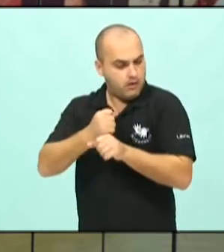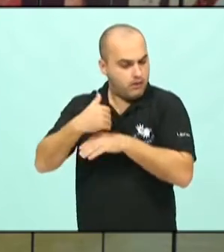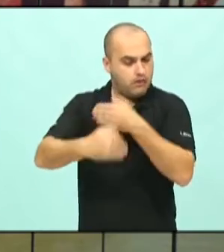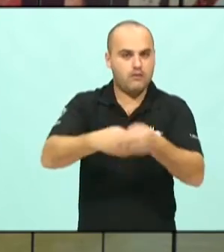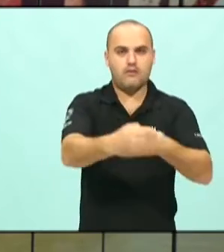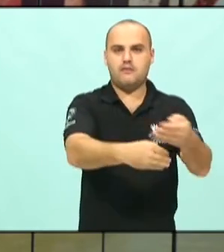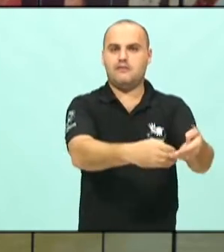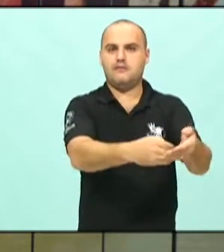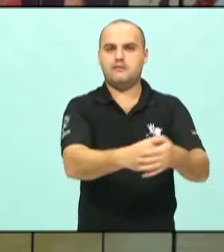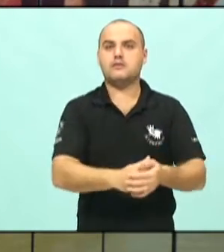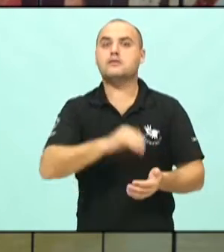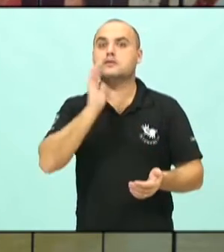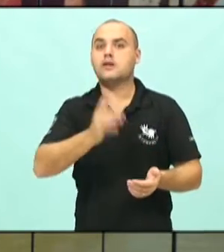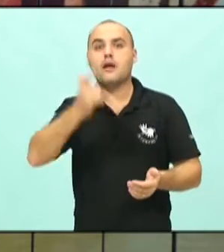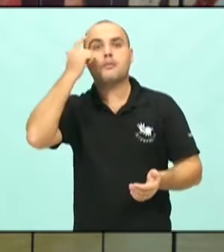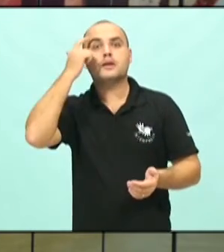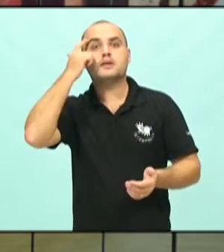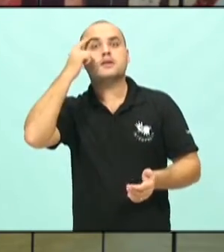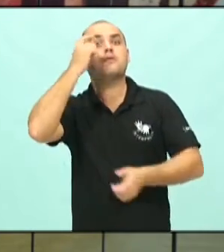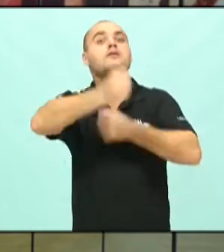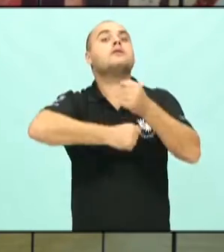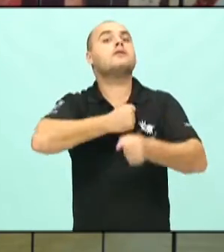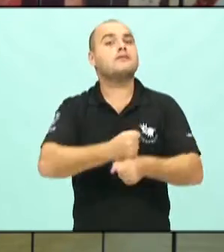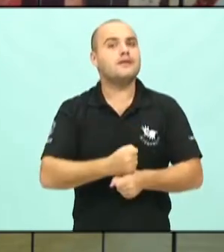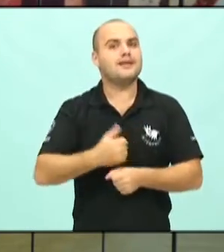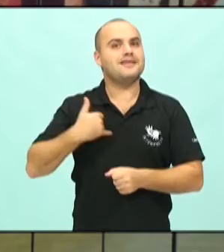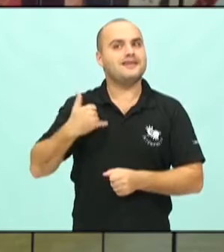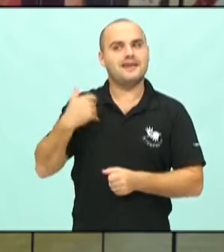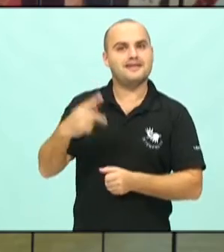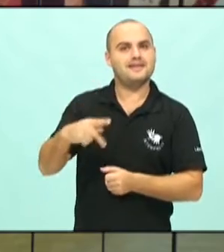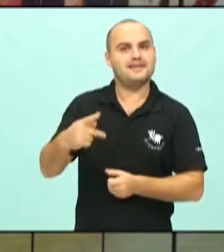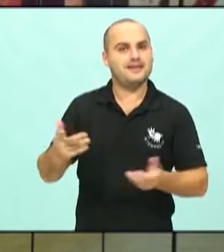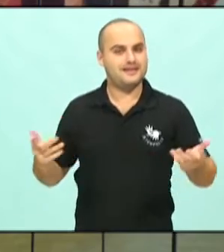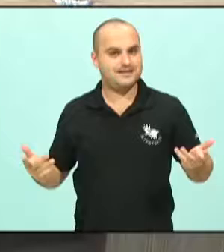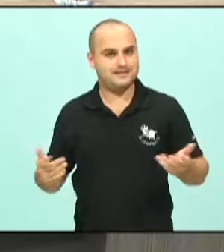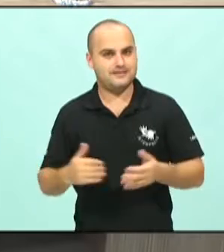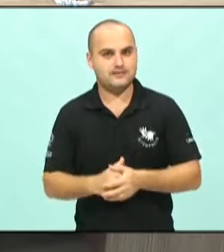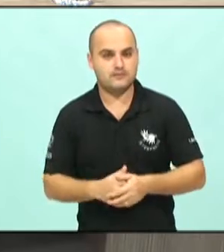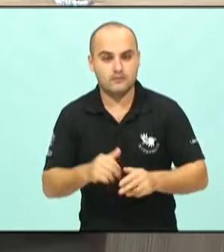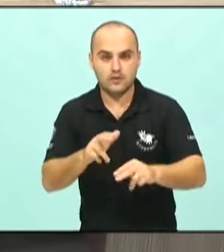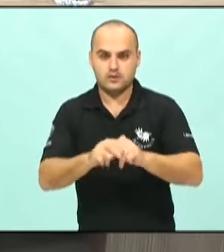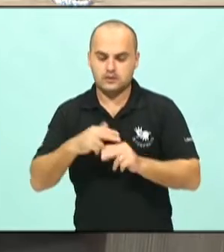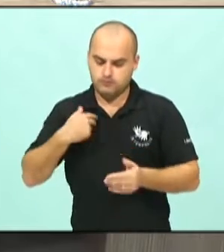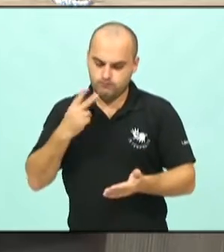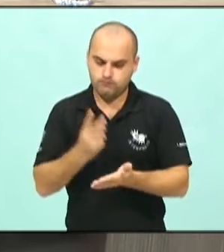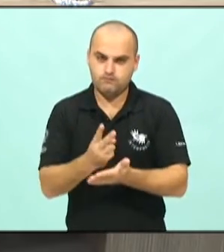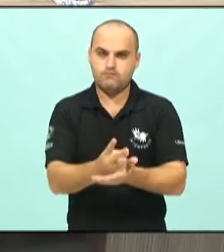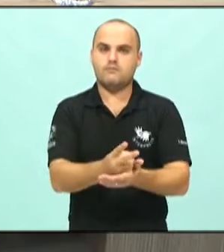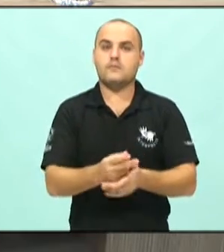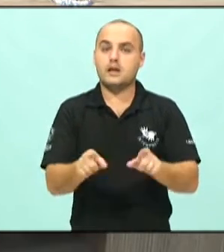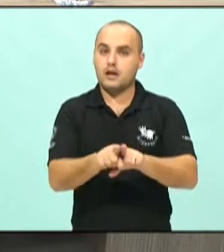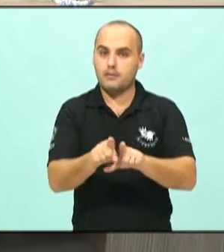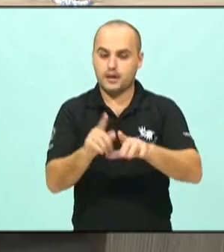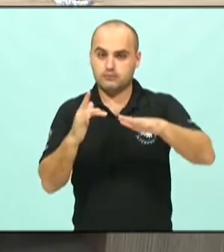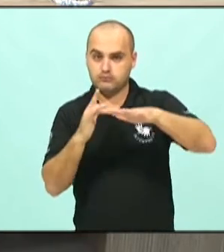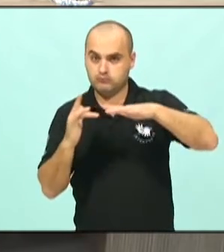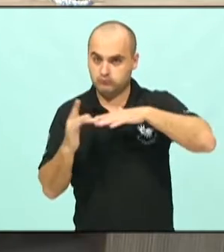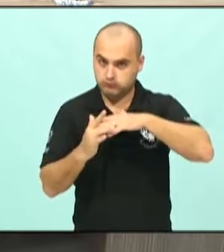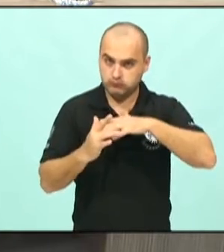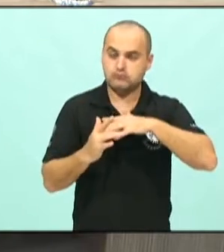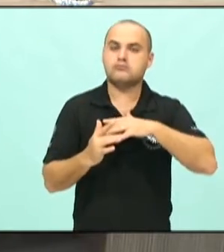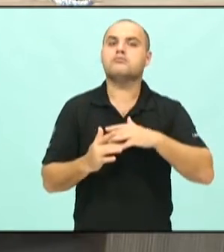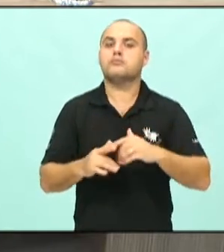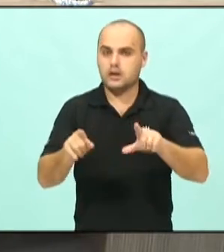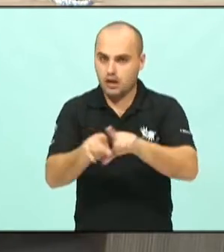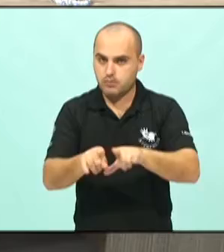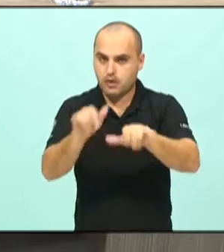atleta pensando no rendimento do ano que vem, por causa da idade dele, né? Então isso vai ser constante, mídias sociais, a gente divulga na